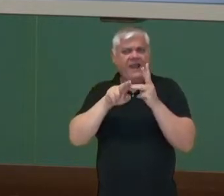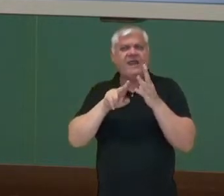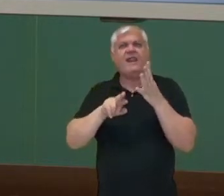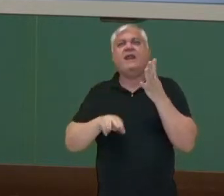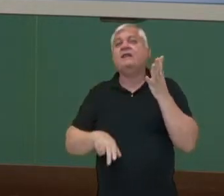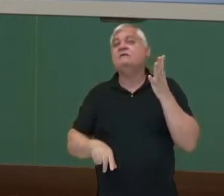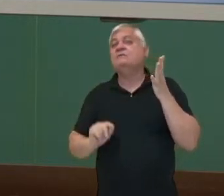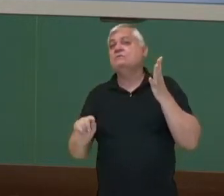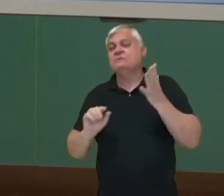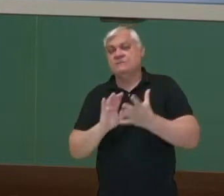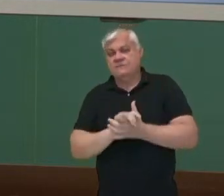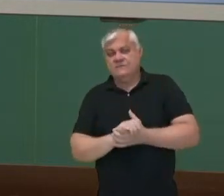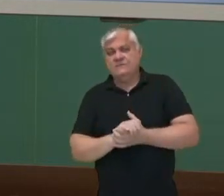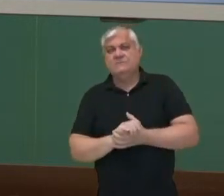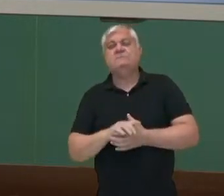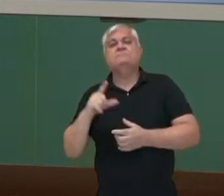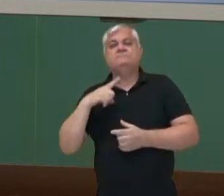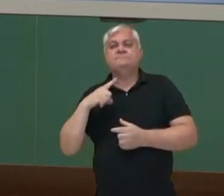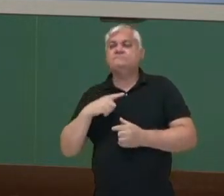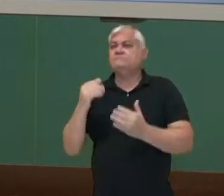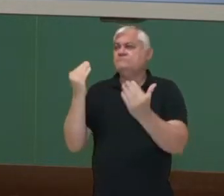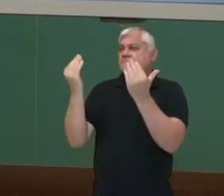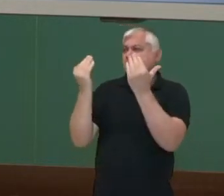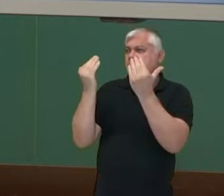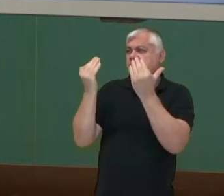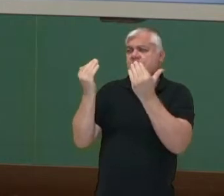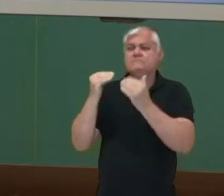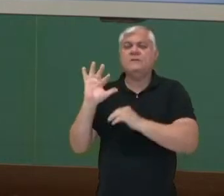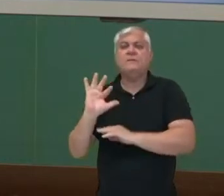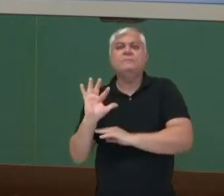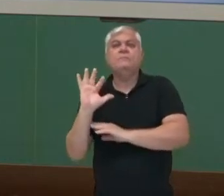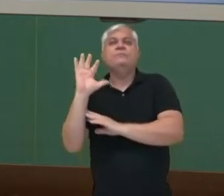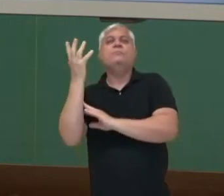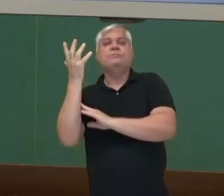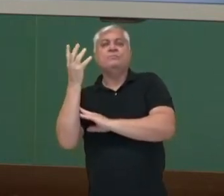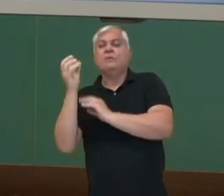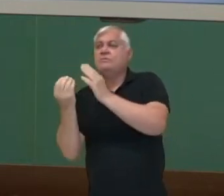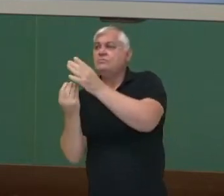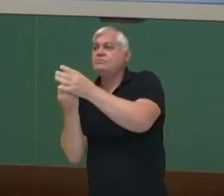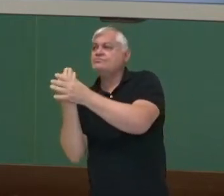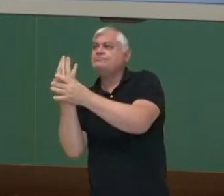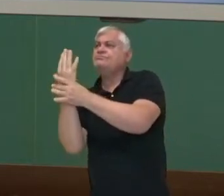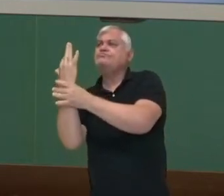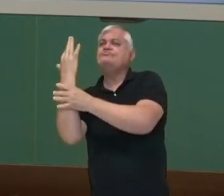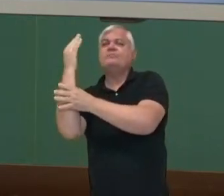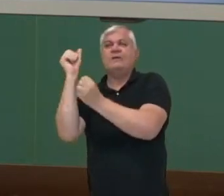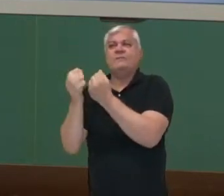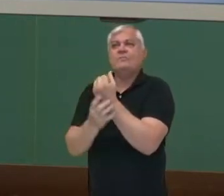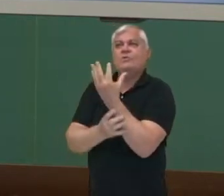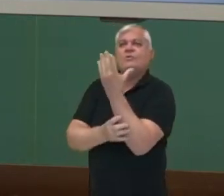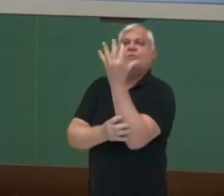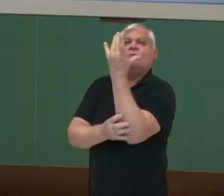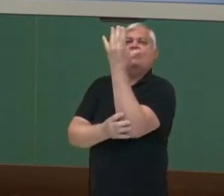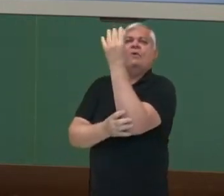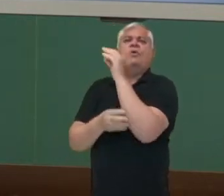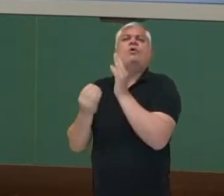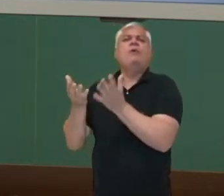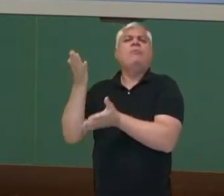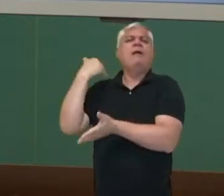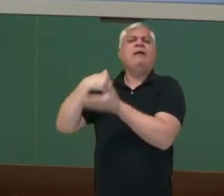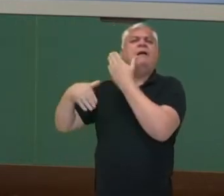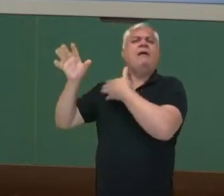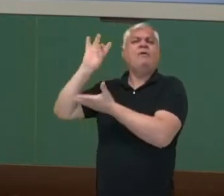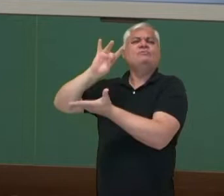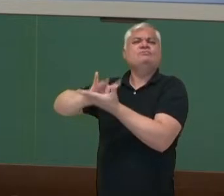né? Analisar as principais áreas de ocorrência dessas formações vegetais no sudeste. Como eram originalmente, como